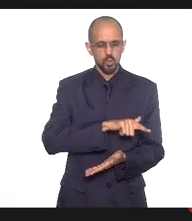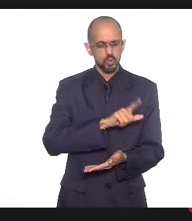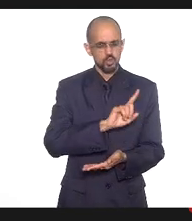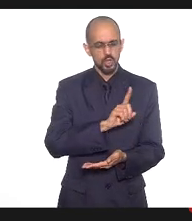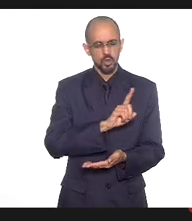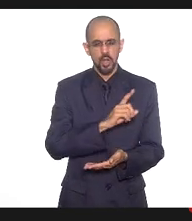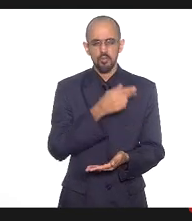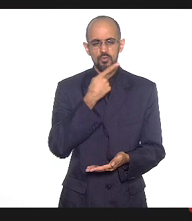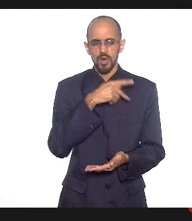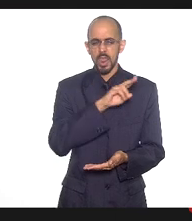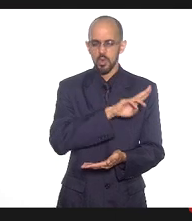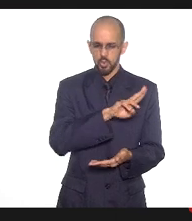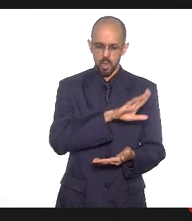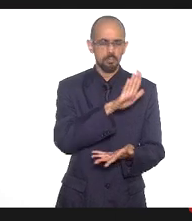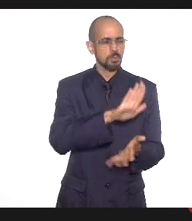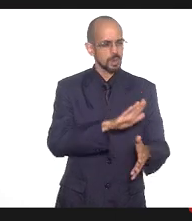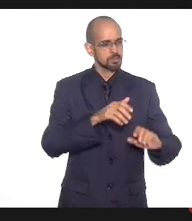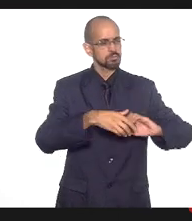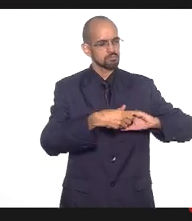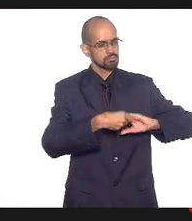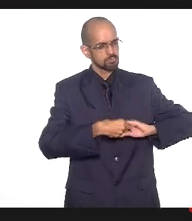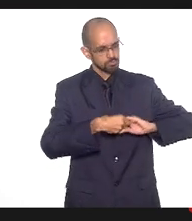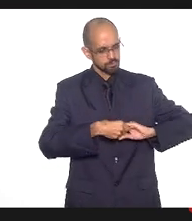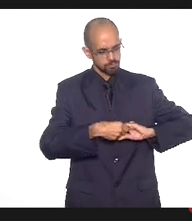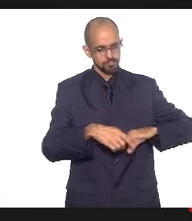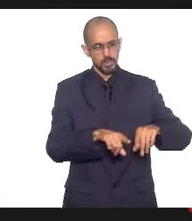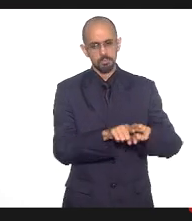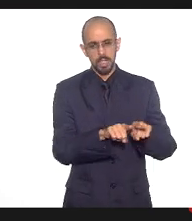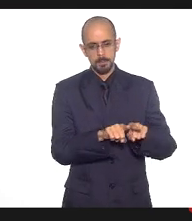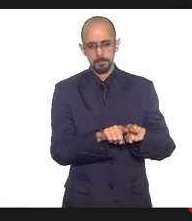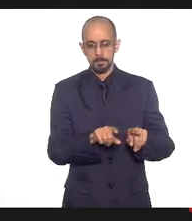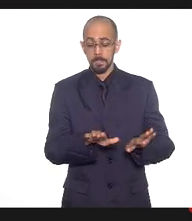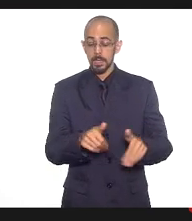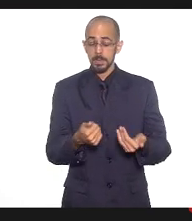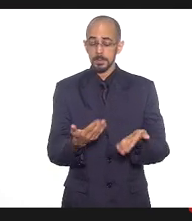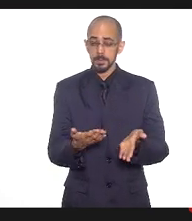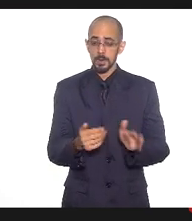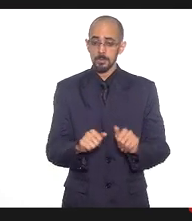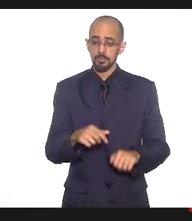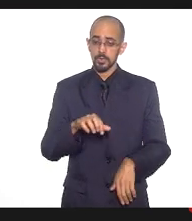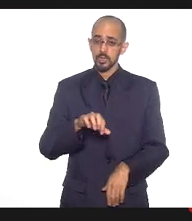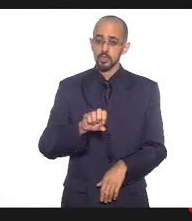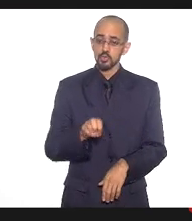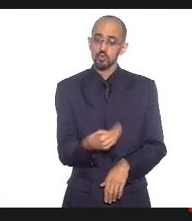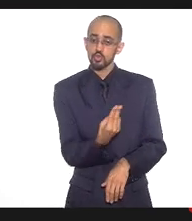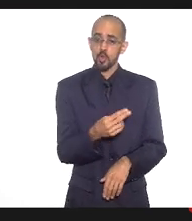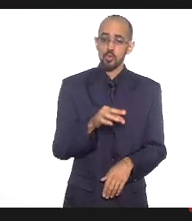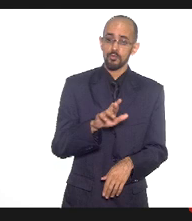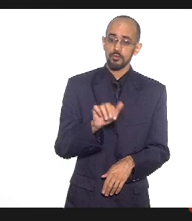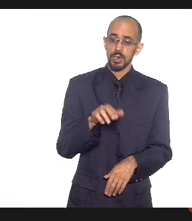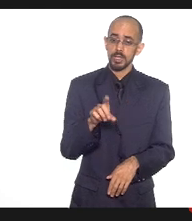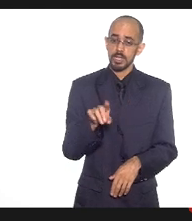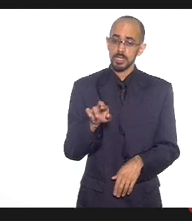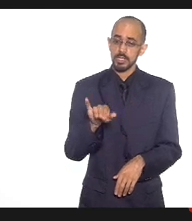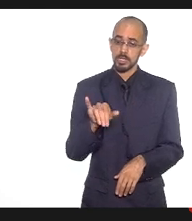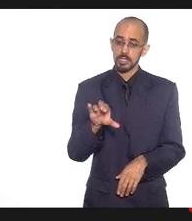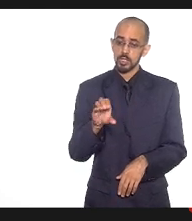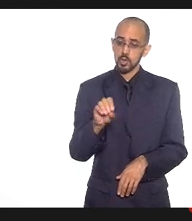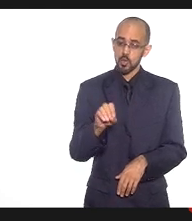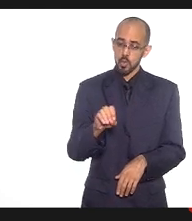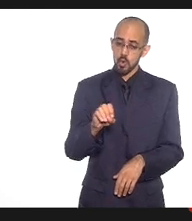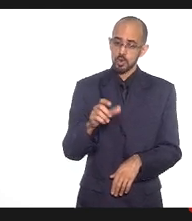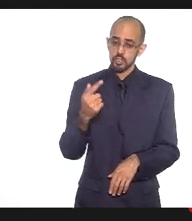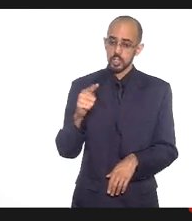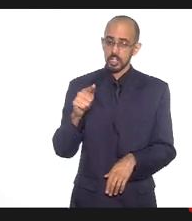gostaria de saudá-los também. Me apresentando aqui, na linha do que foi feito com os demais, eu sou o Frederico Pereira, gerente tributário e contábil da